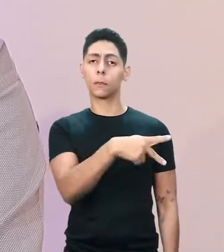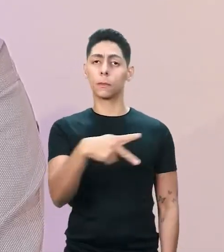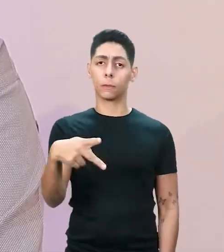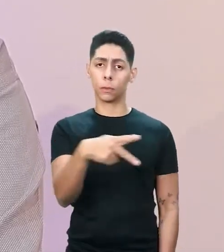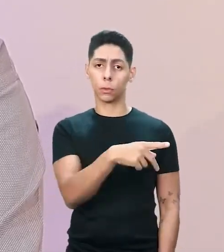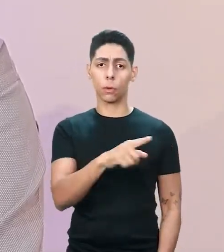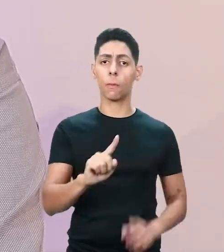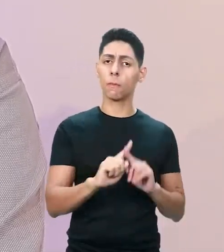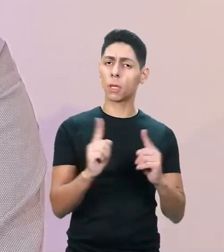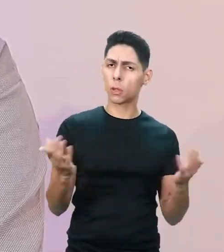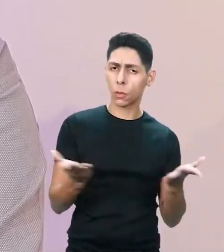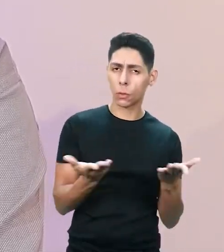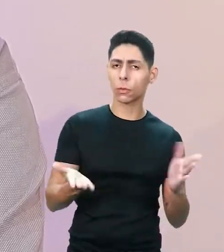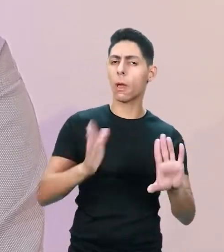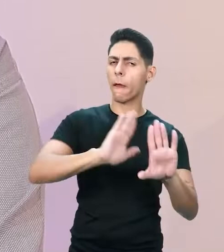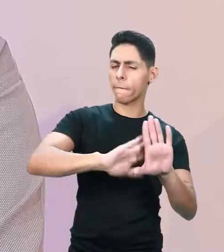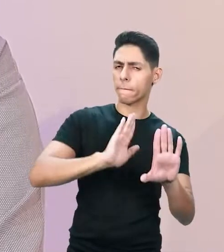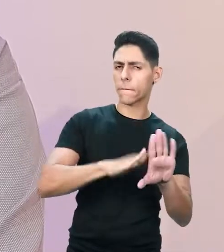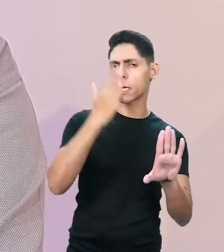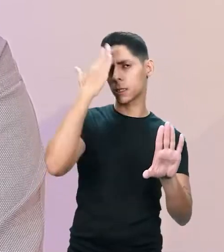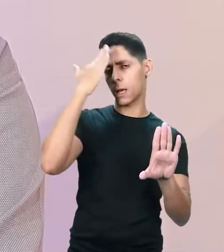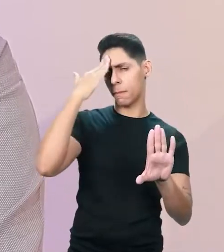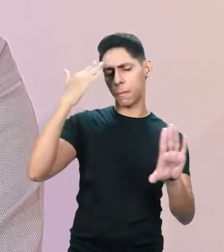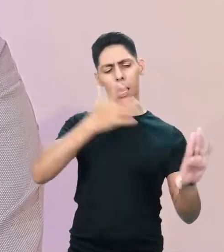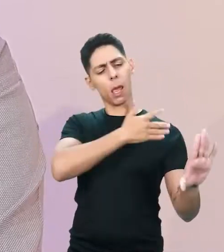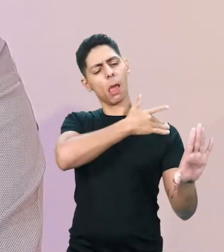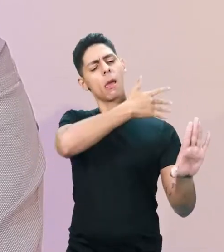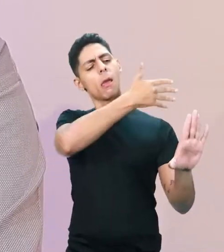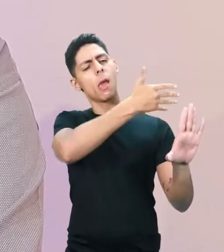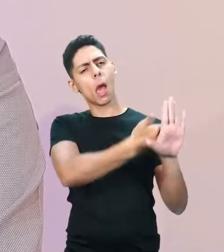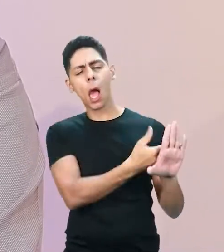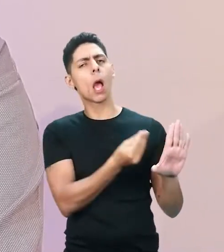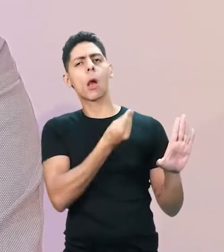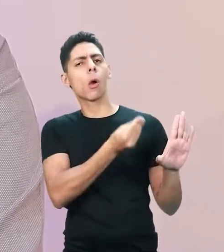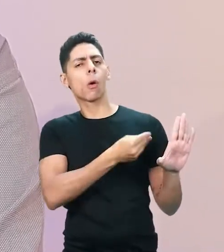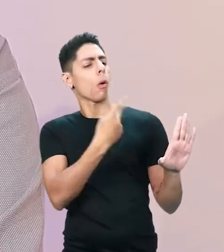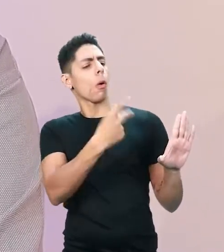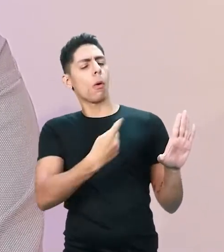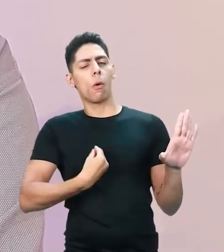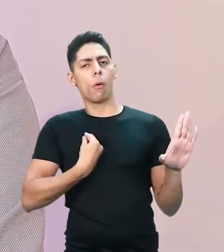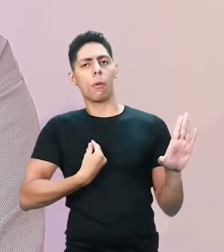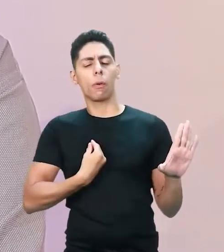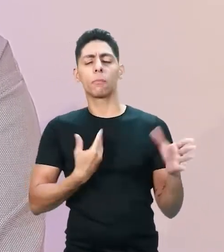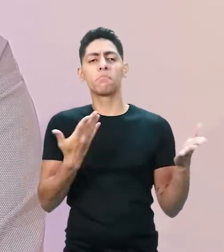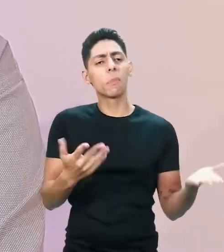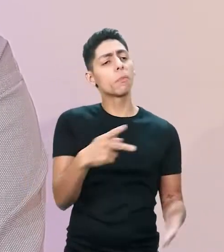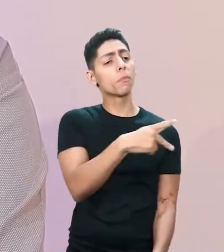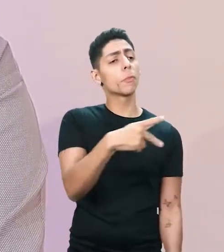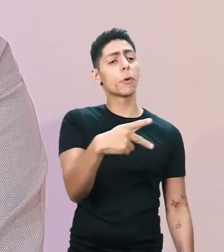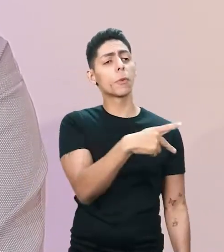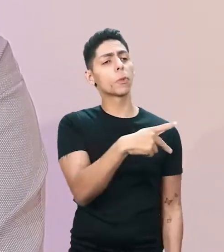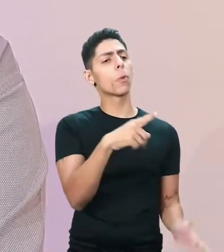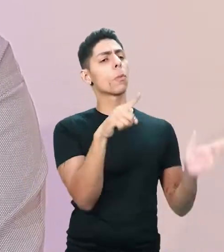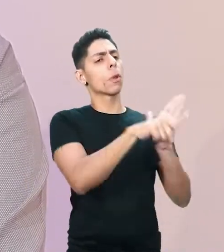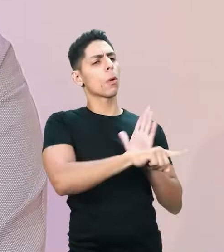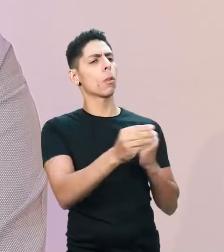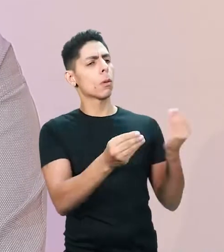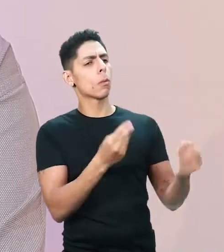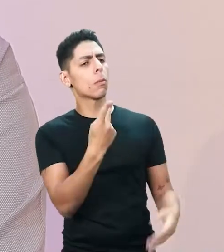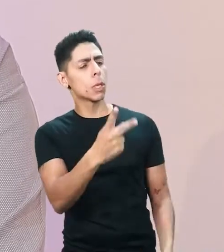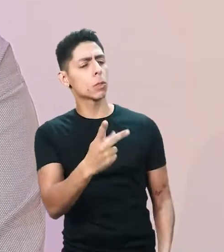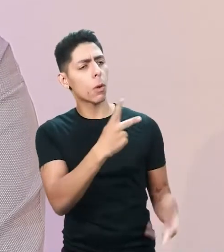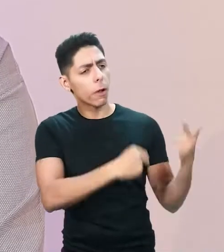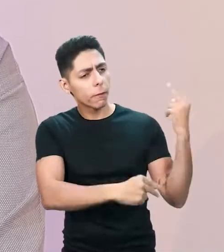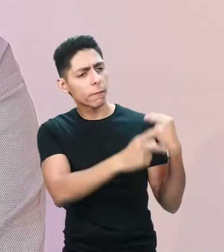mas você hoje vai saber um pouco assim, lá de trás, lá dos bastidores, Professor, como é que foi a infância aí no